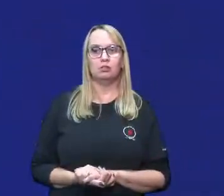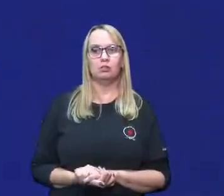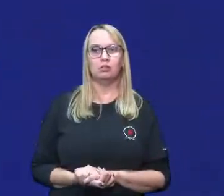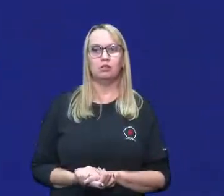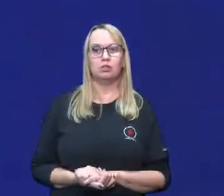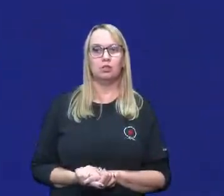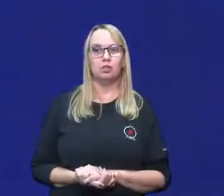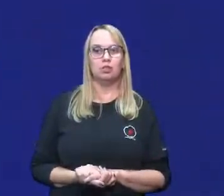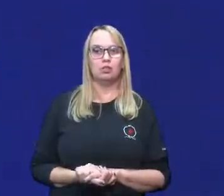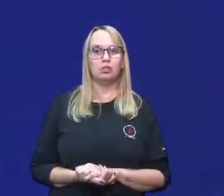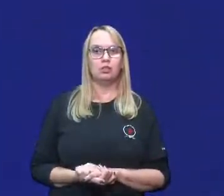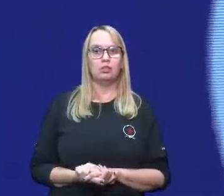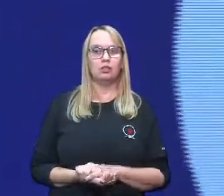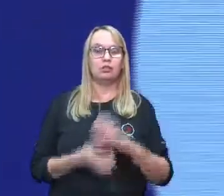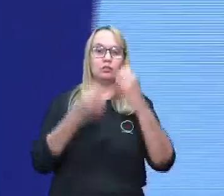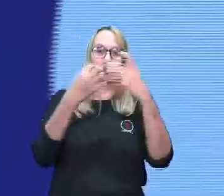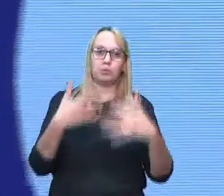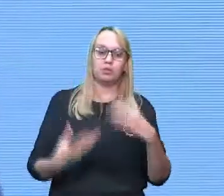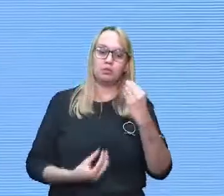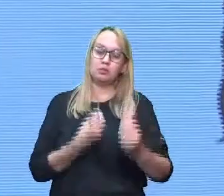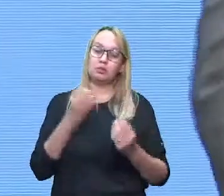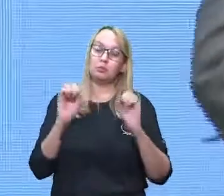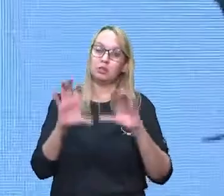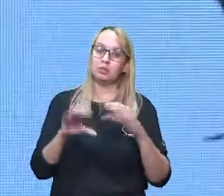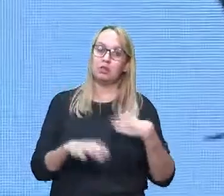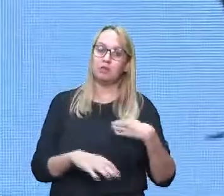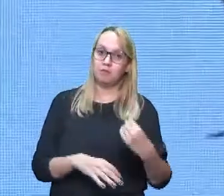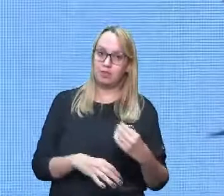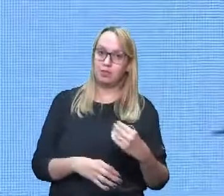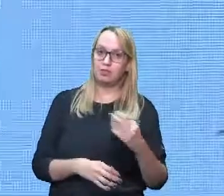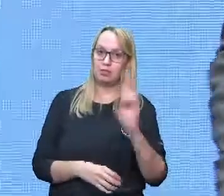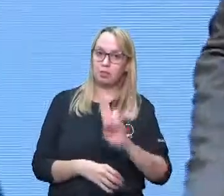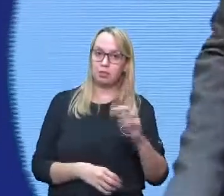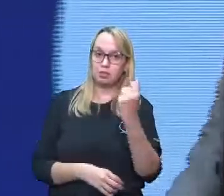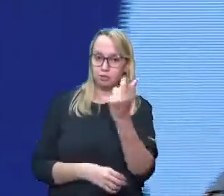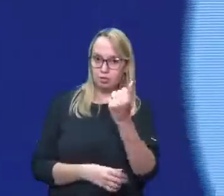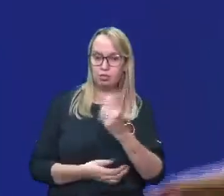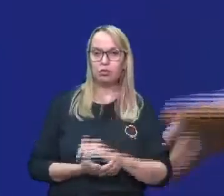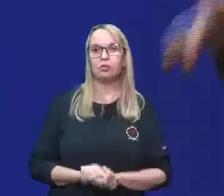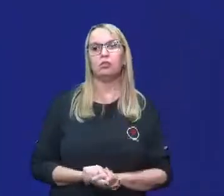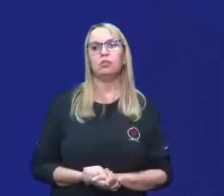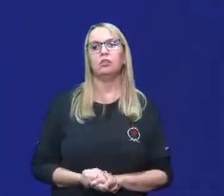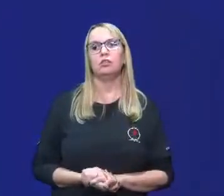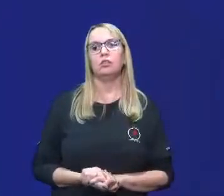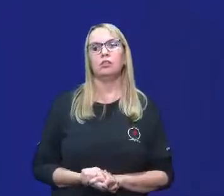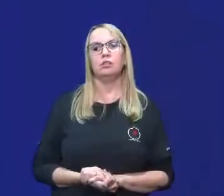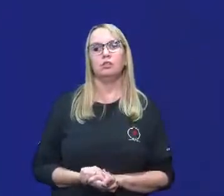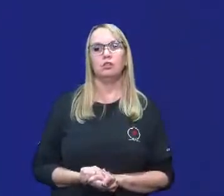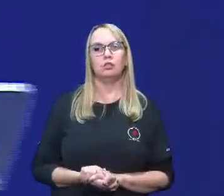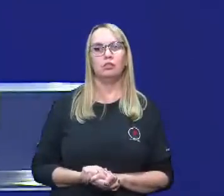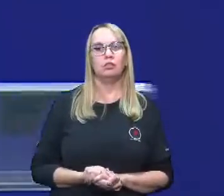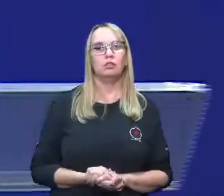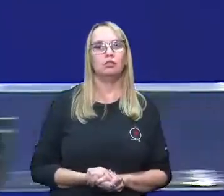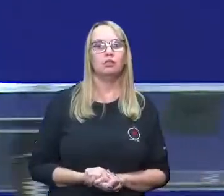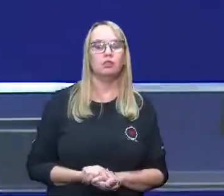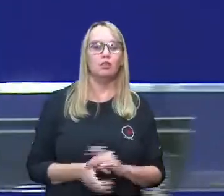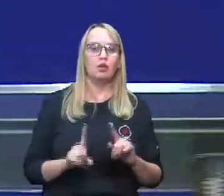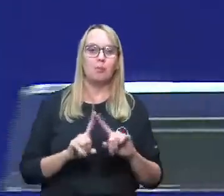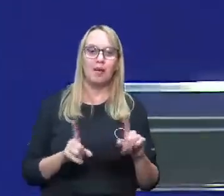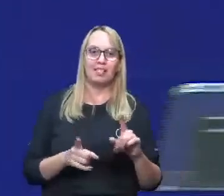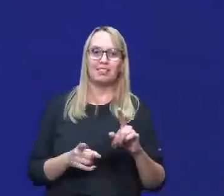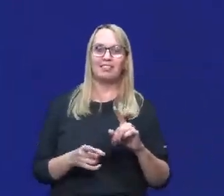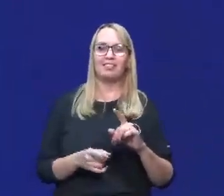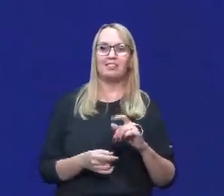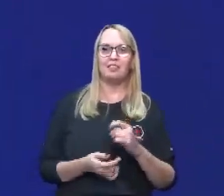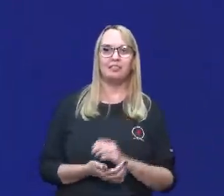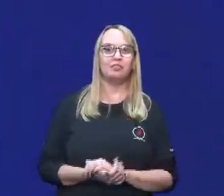eu estou explicando no livro novo o que é que deve fazer com as crianças, mas eu já era contra quando ele tinha 6 anos, há 19